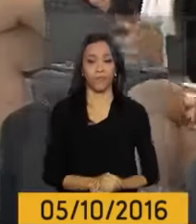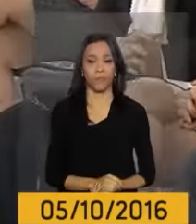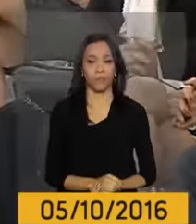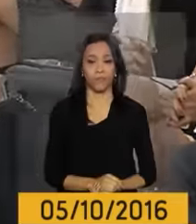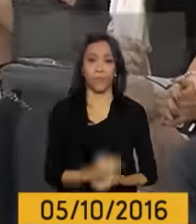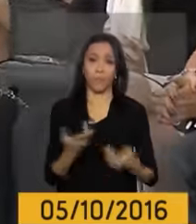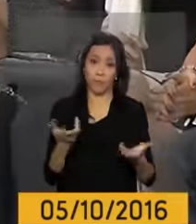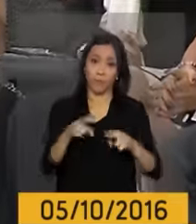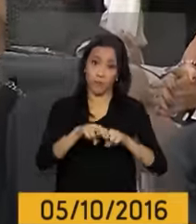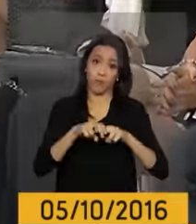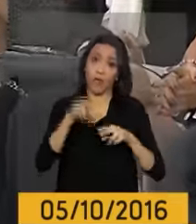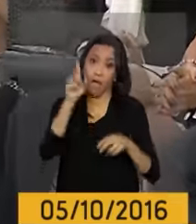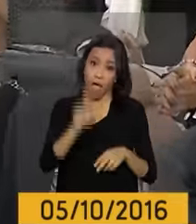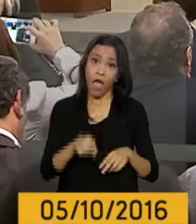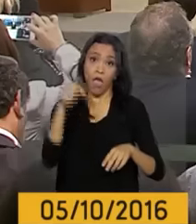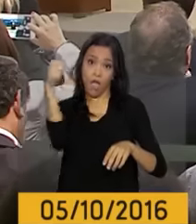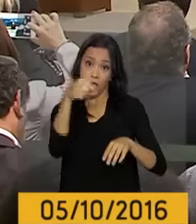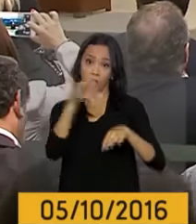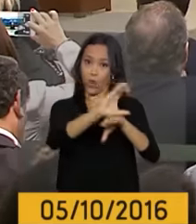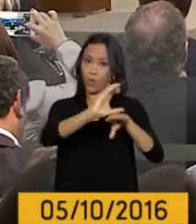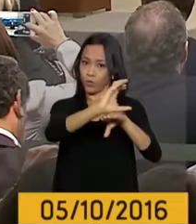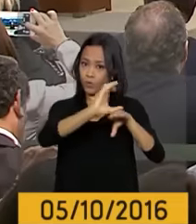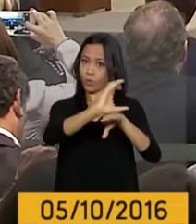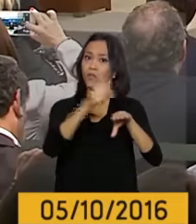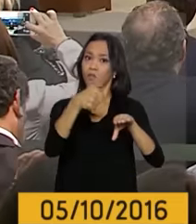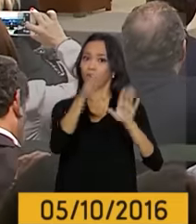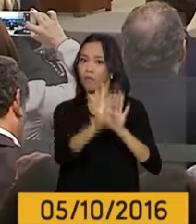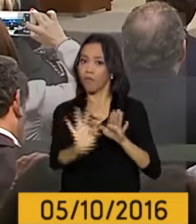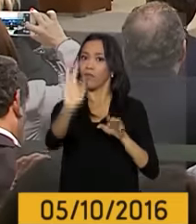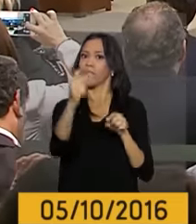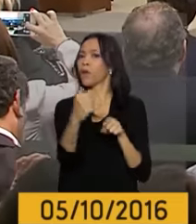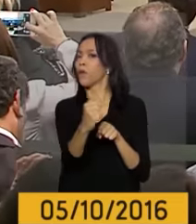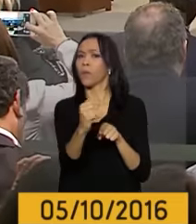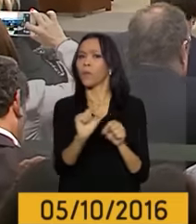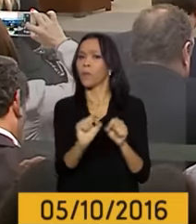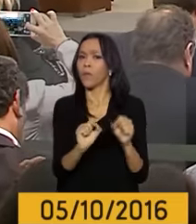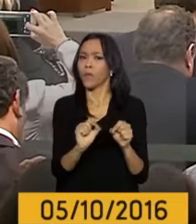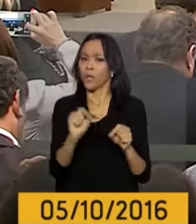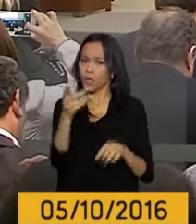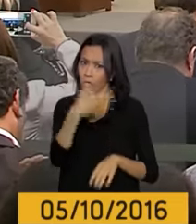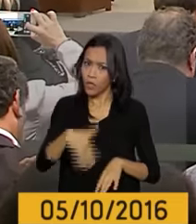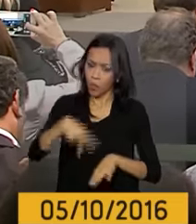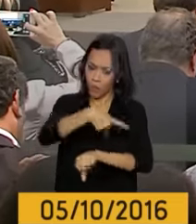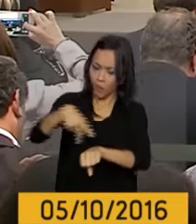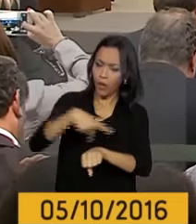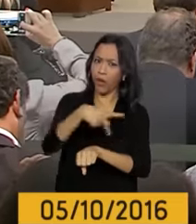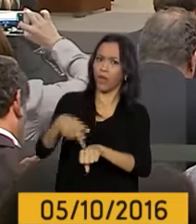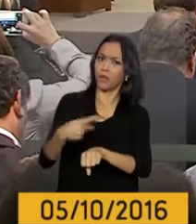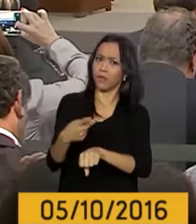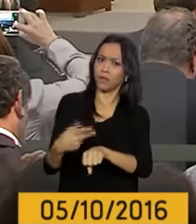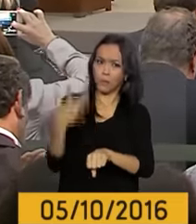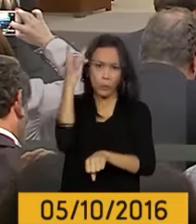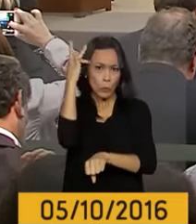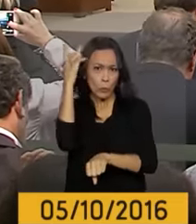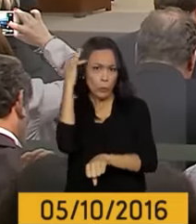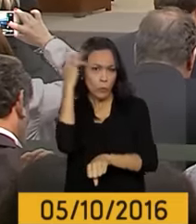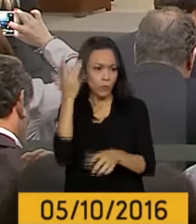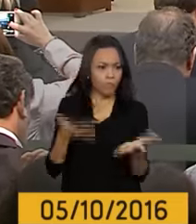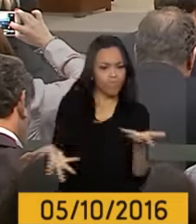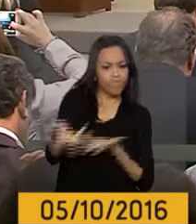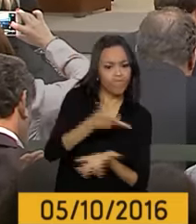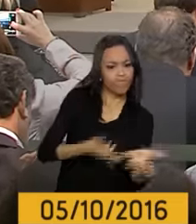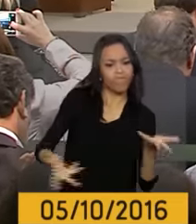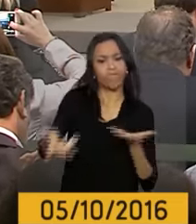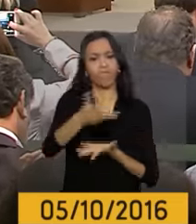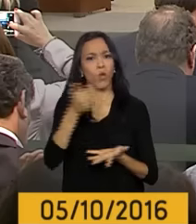E, portanto, esta Constituição faz com que o Estado, fez com que o Estado se modernizasse. Convenhamos,